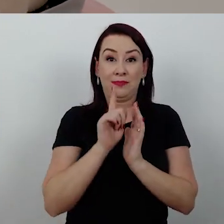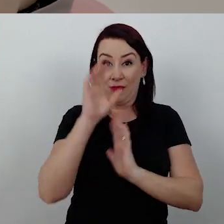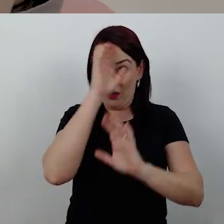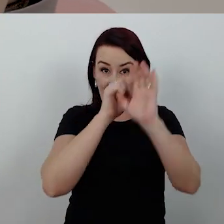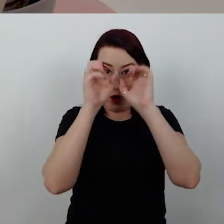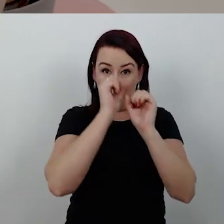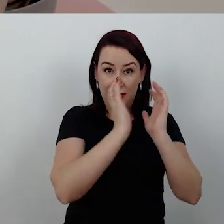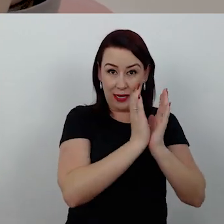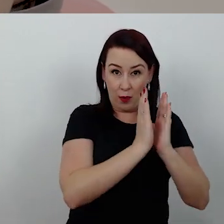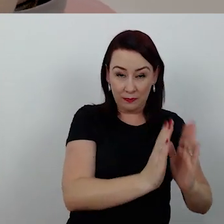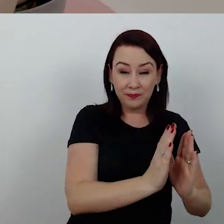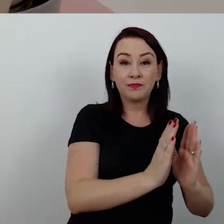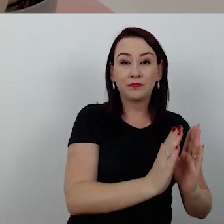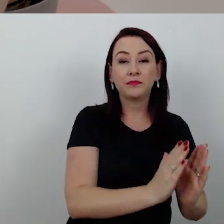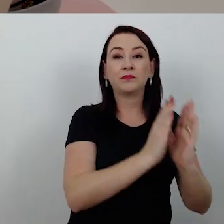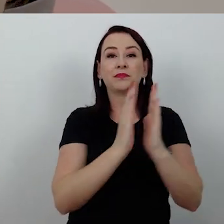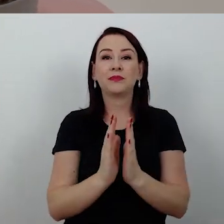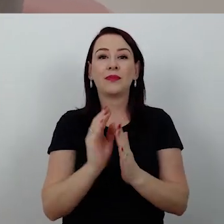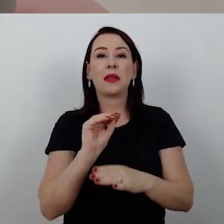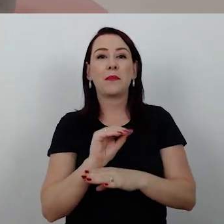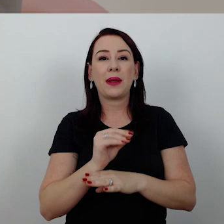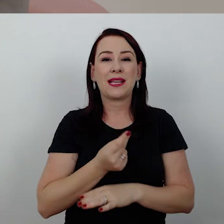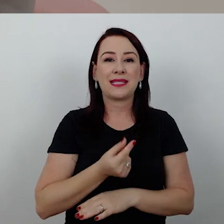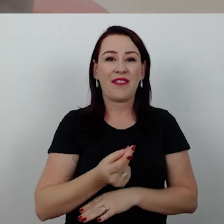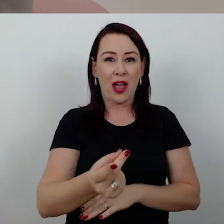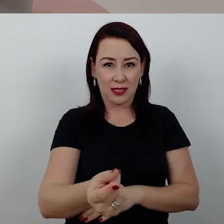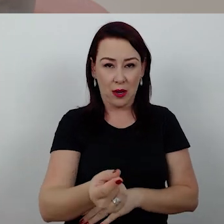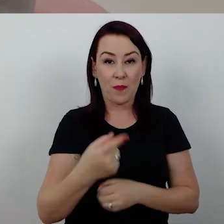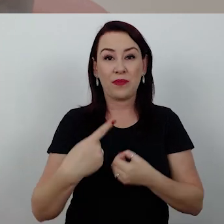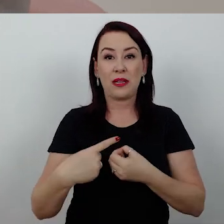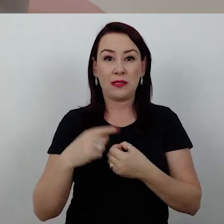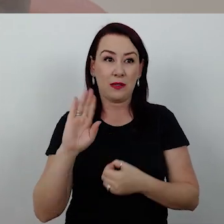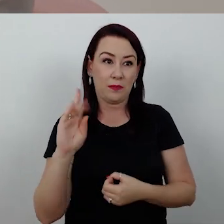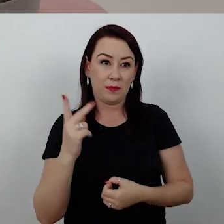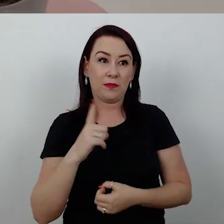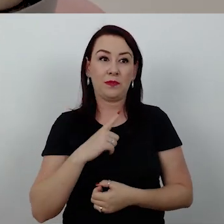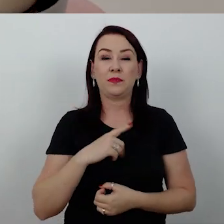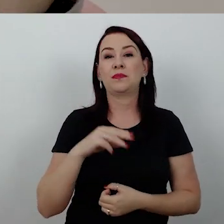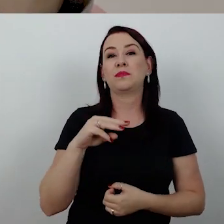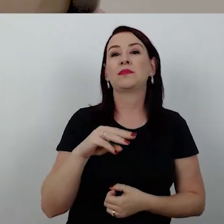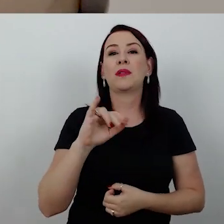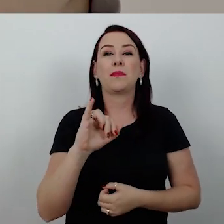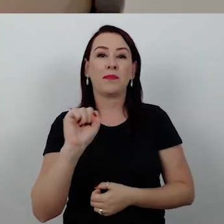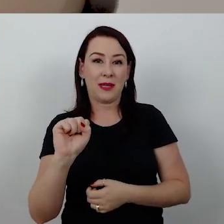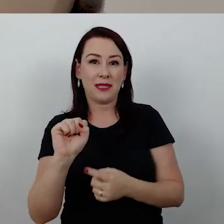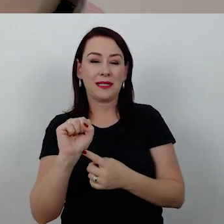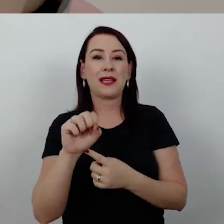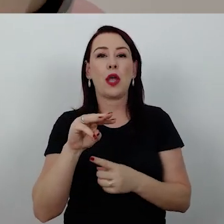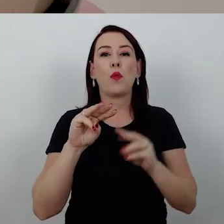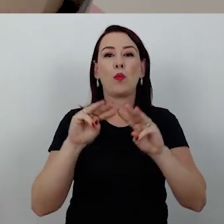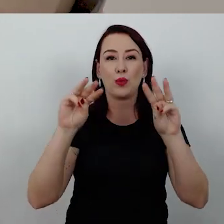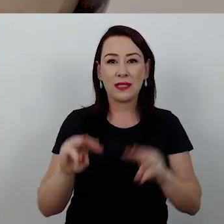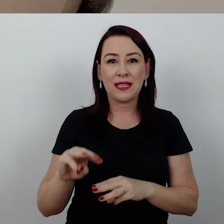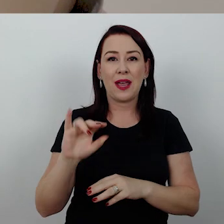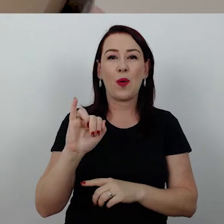saindo desse eixo da formação, a gente também tem a preservação. Então, aqui em BH, a gente tem o MIS, que é o Museu de Imagem e Som,